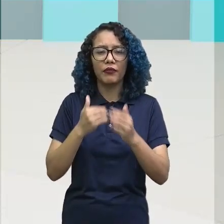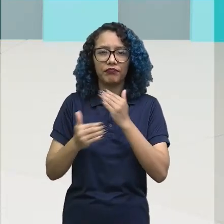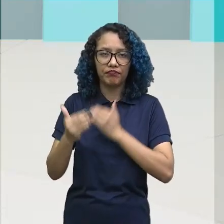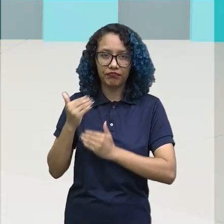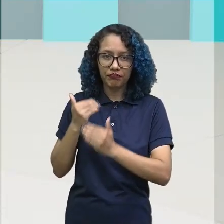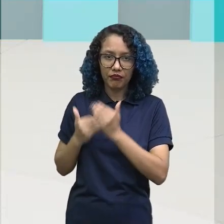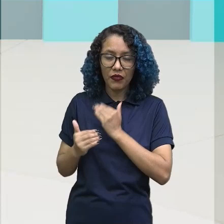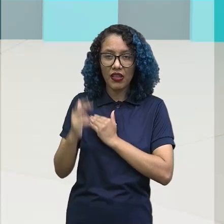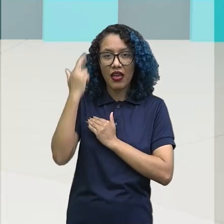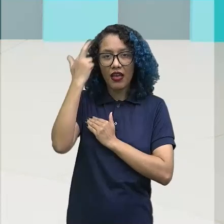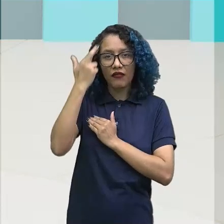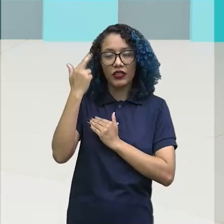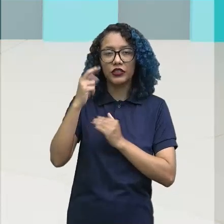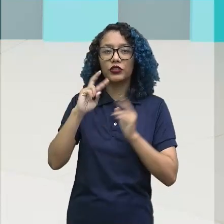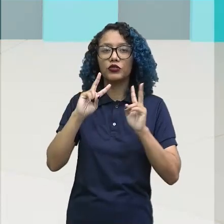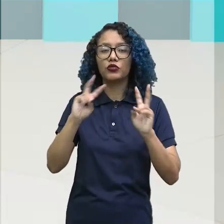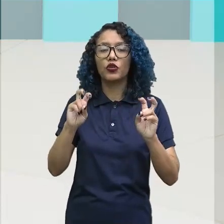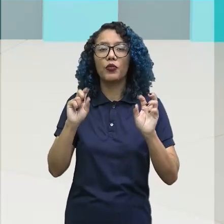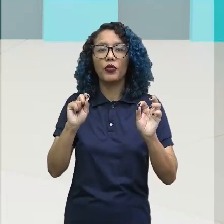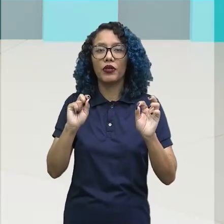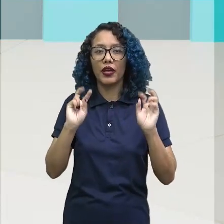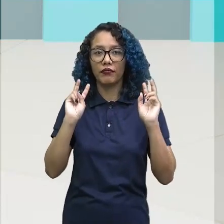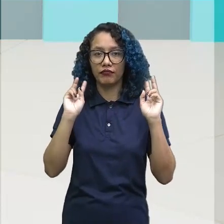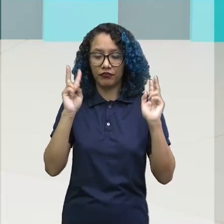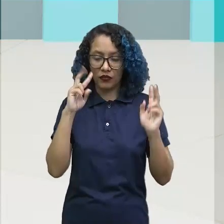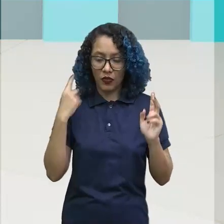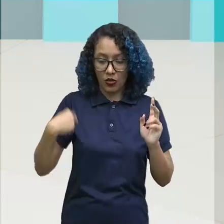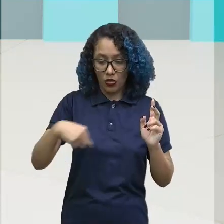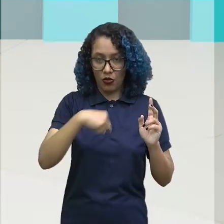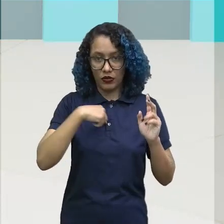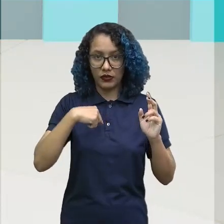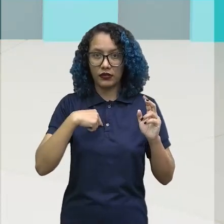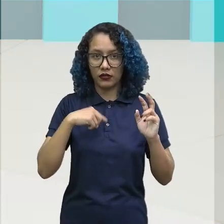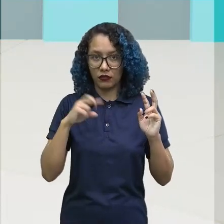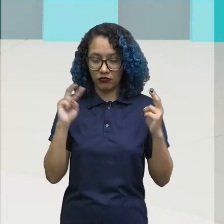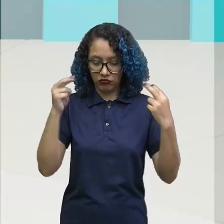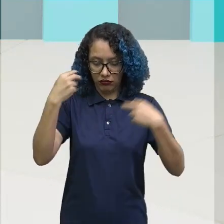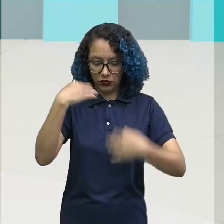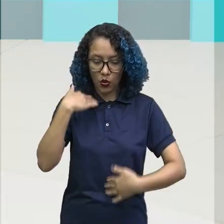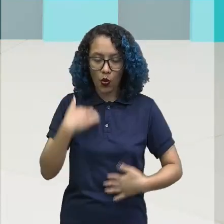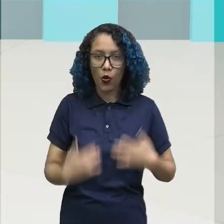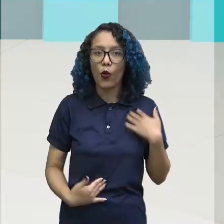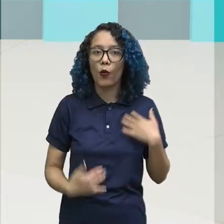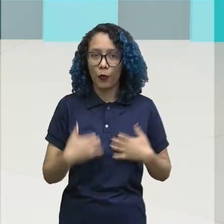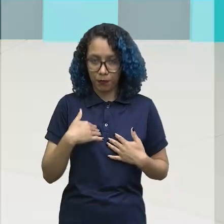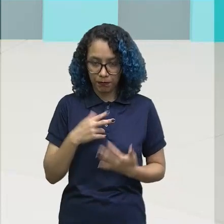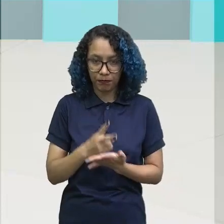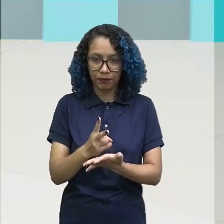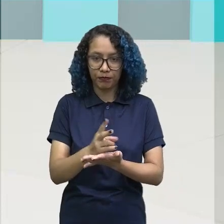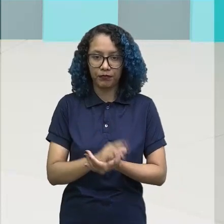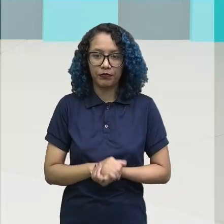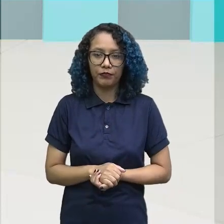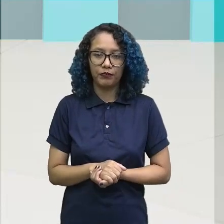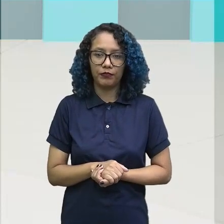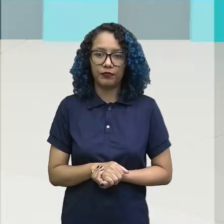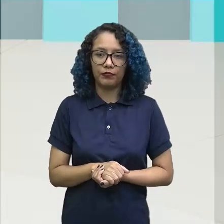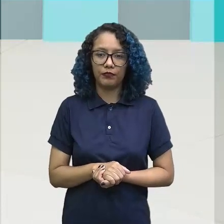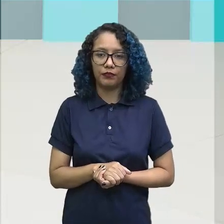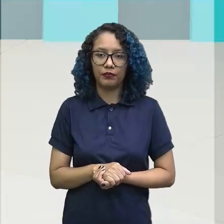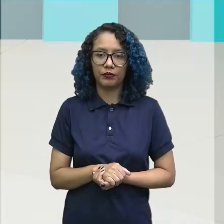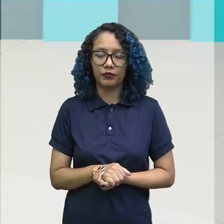refletir sobre nós, sobre esse corpo. Então, vamos avançando. Olha